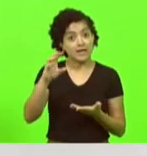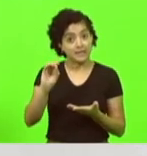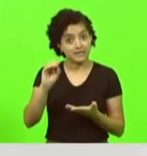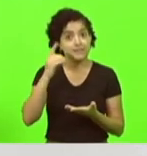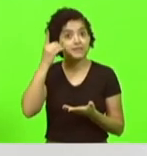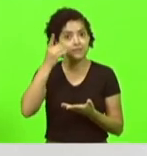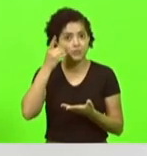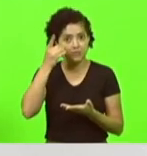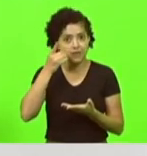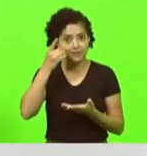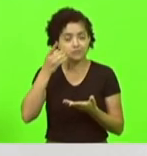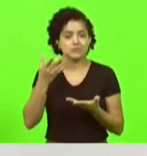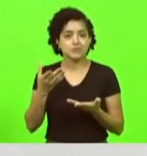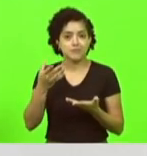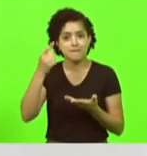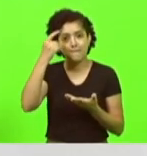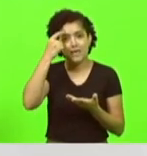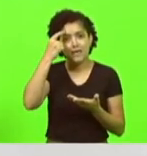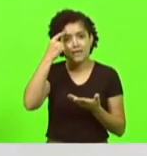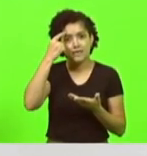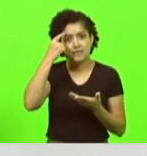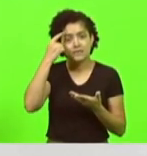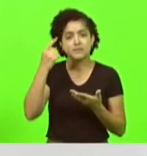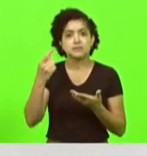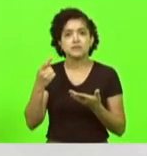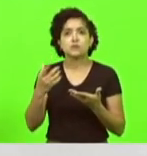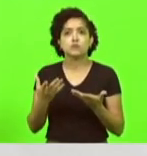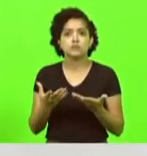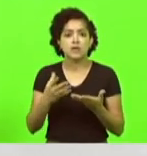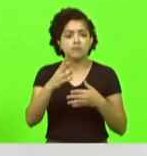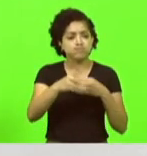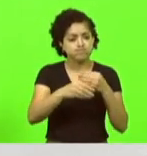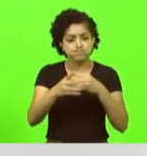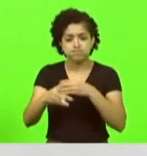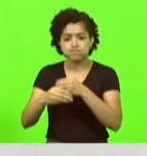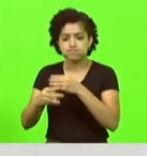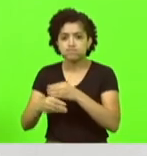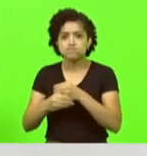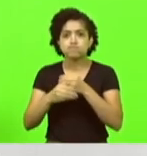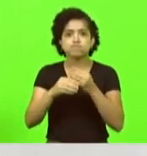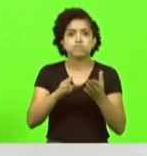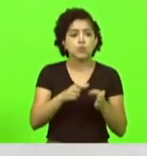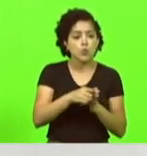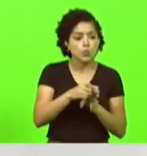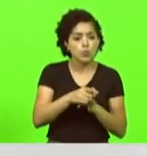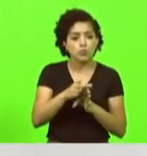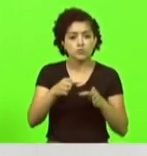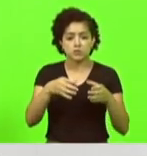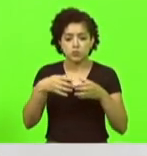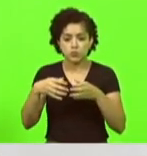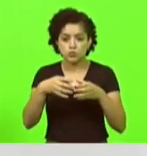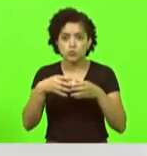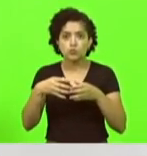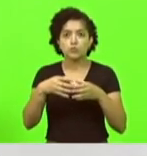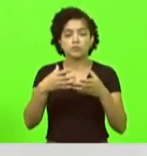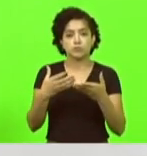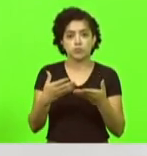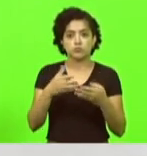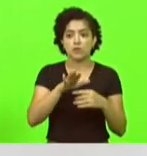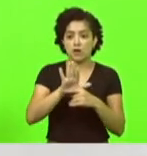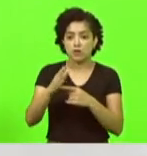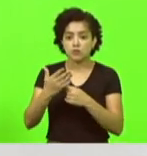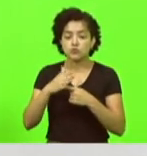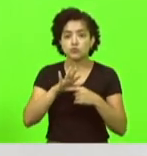pensantes que se somadas todas as suas assessorias procuram ser vozes de todos os